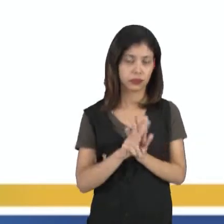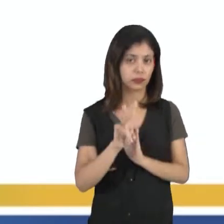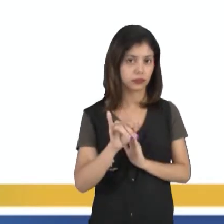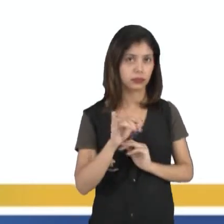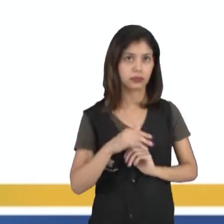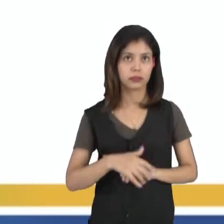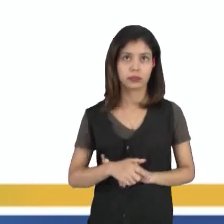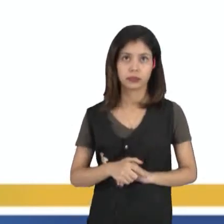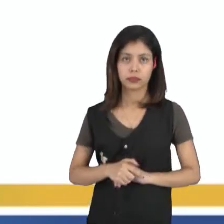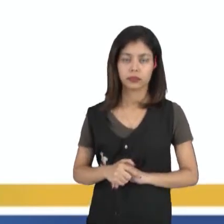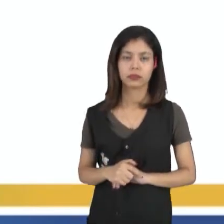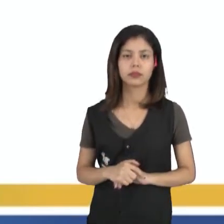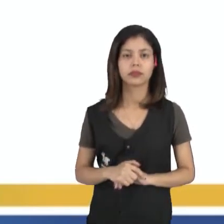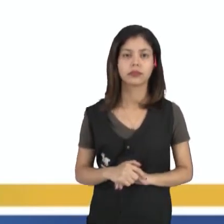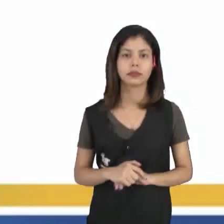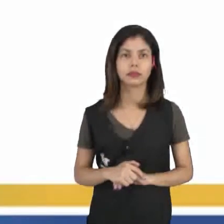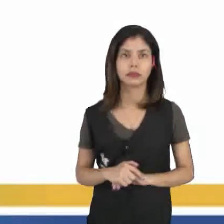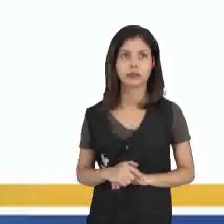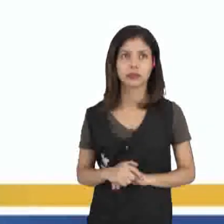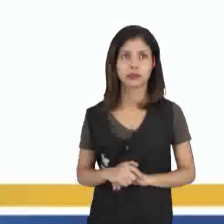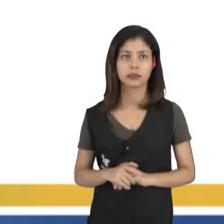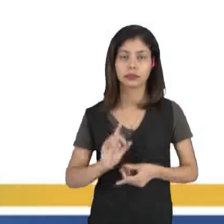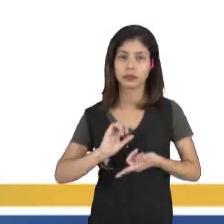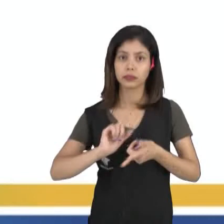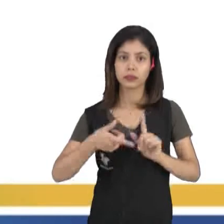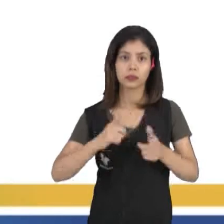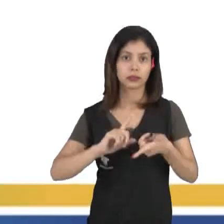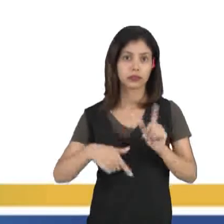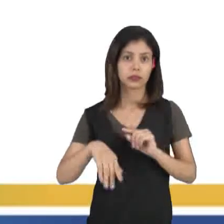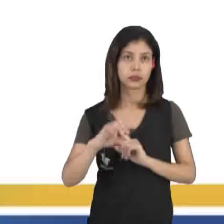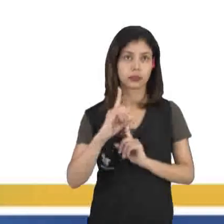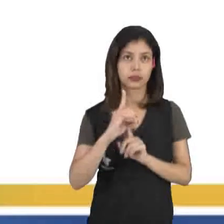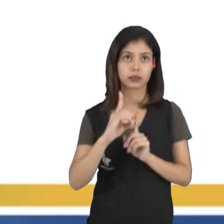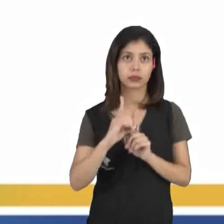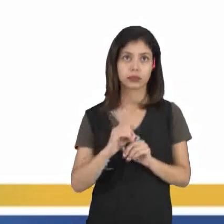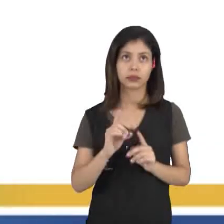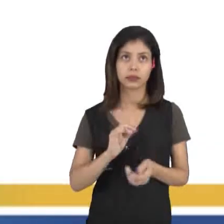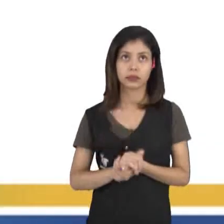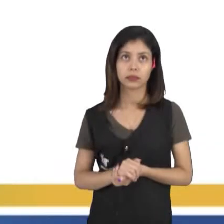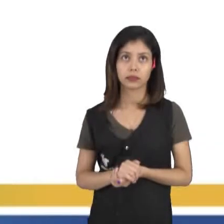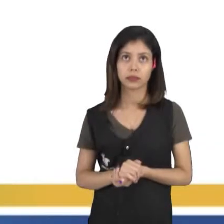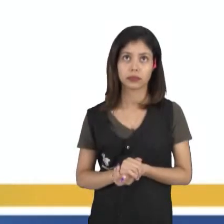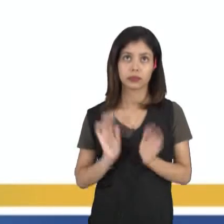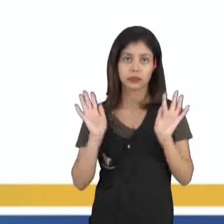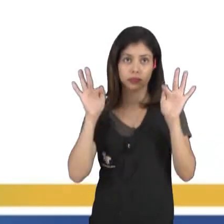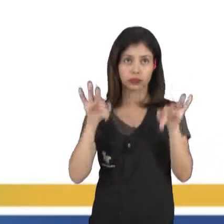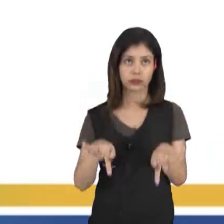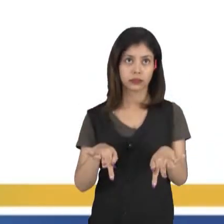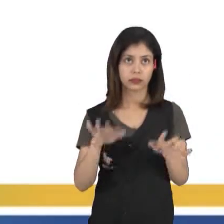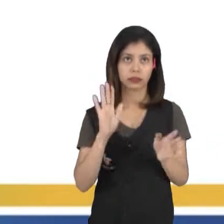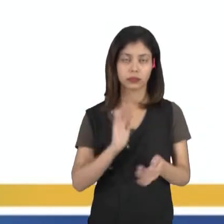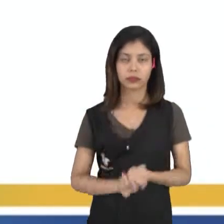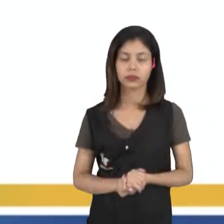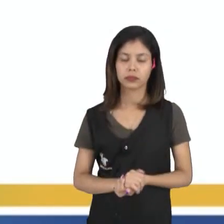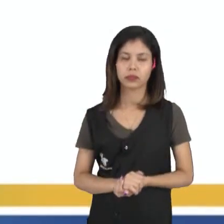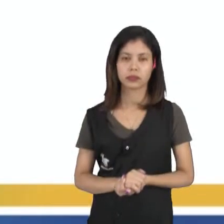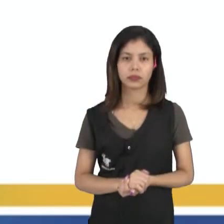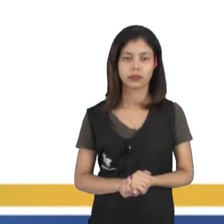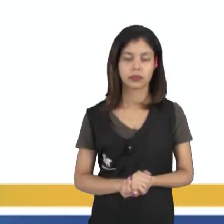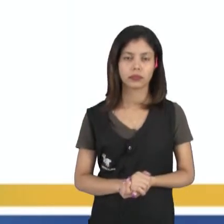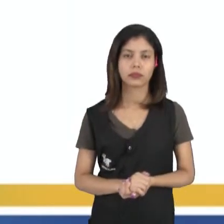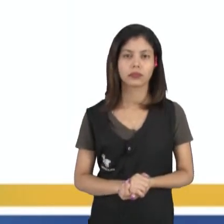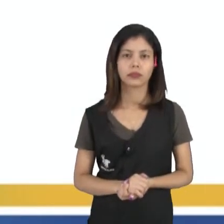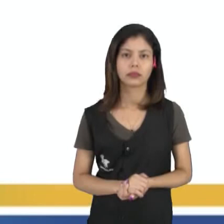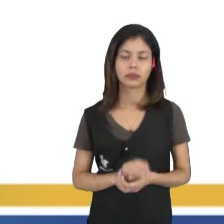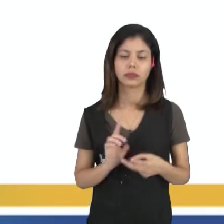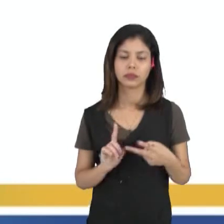tá? Vamos ver. Vai determinar, o para ali exerce uma finalidade,